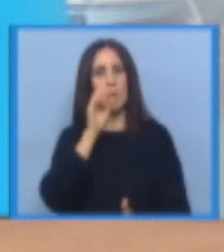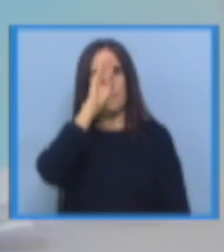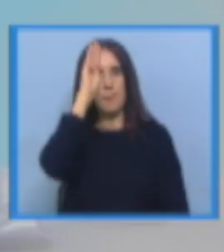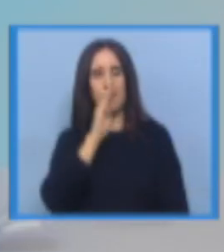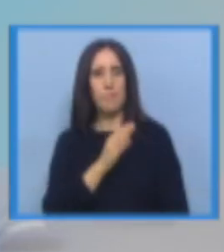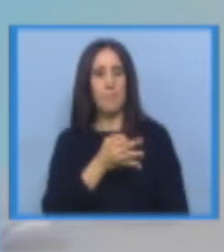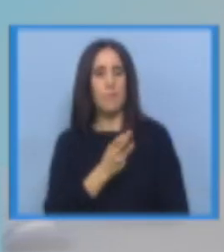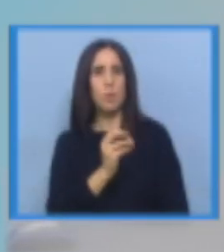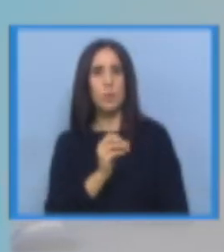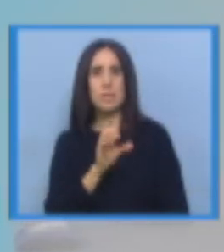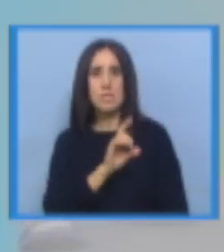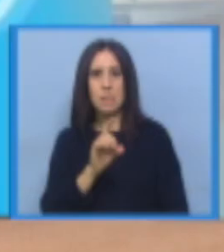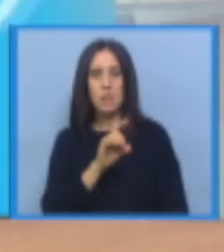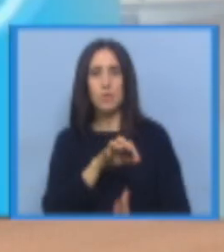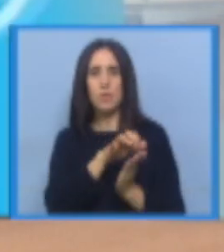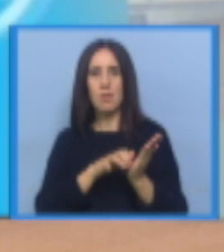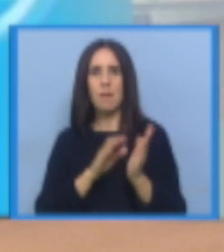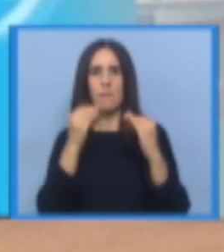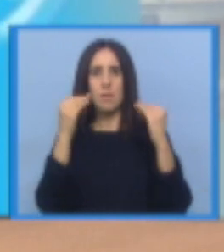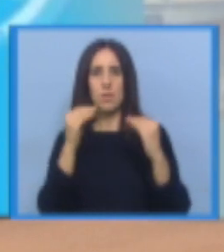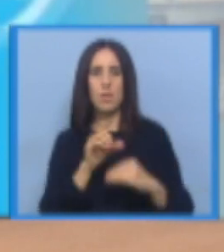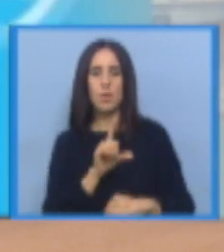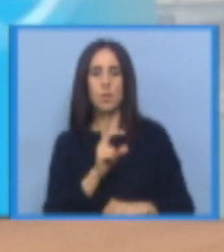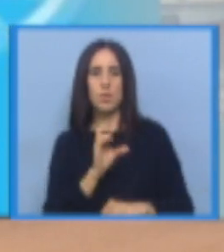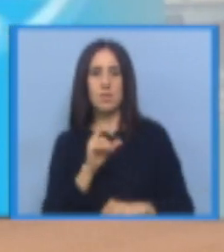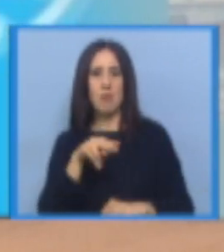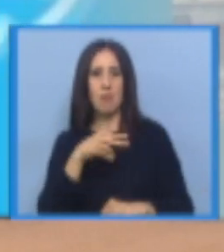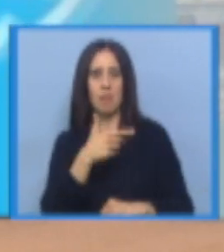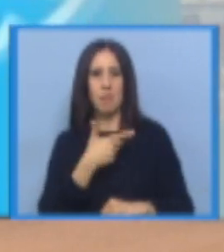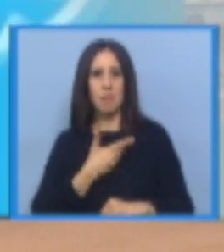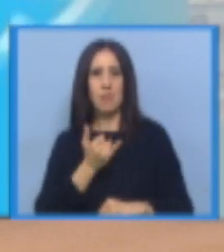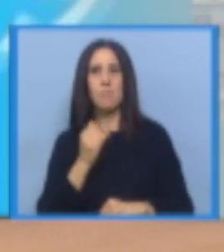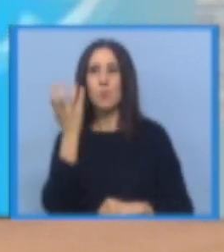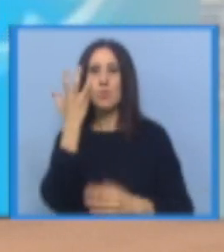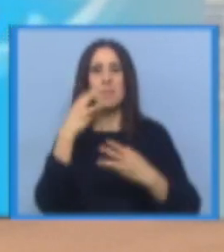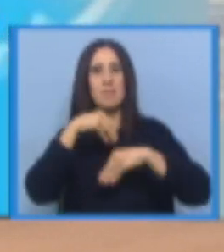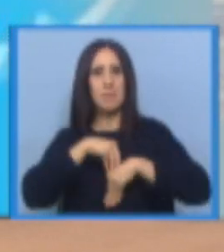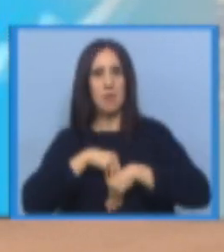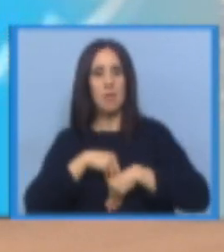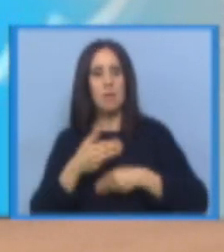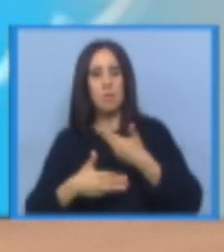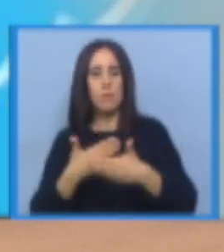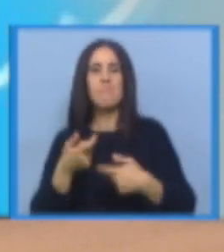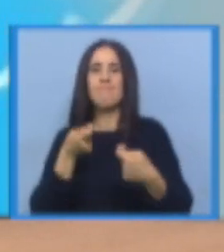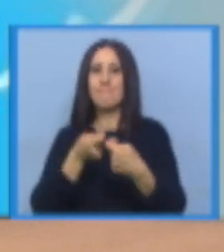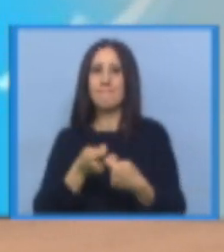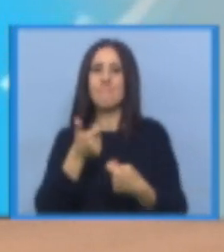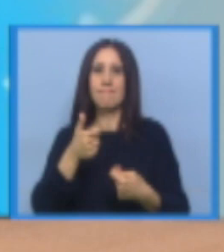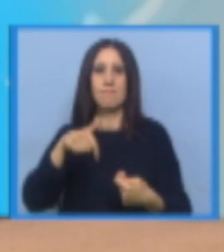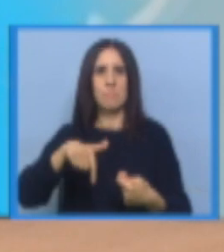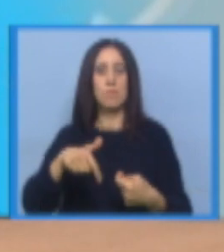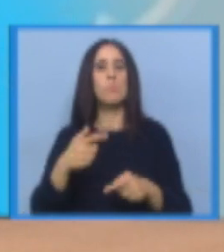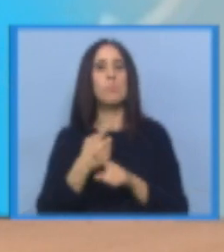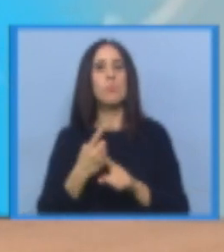Evangelho Nuntiandi, e as questões todas ligadas aos processos de enculturação, que são muito adequados hoje, porque